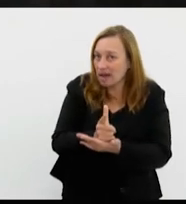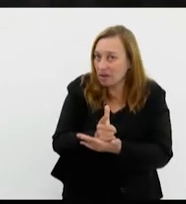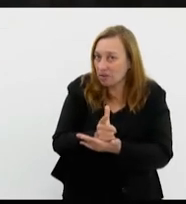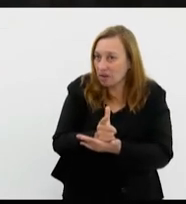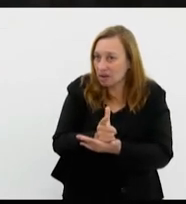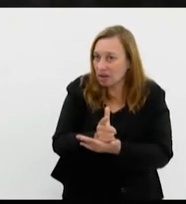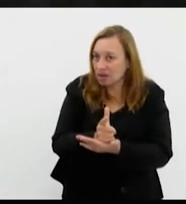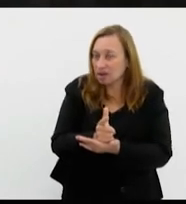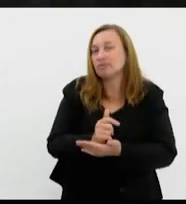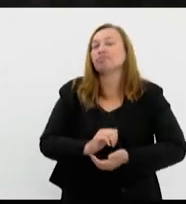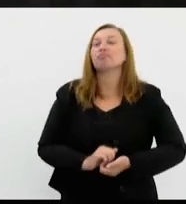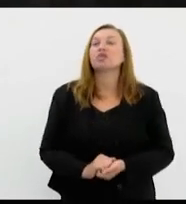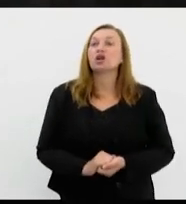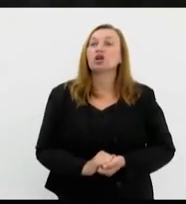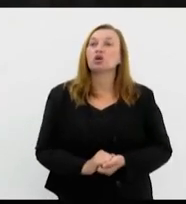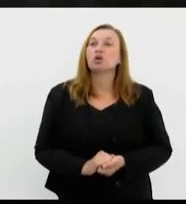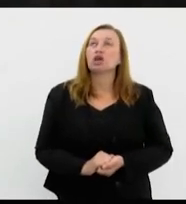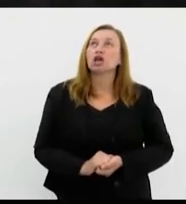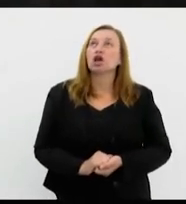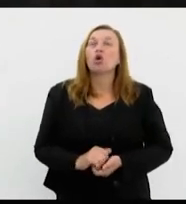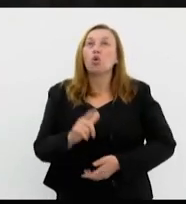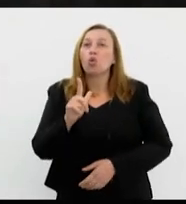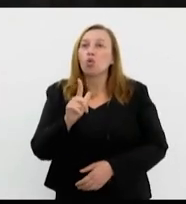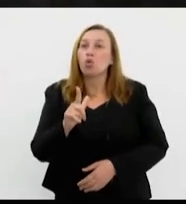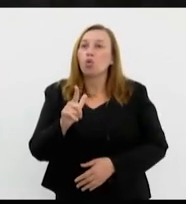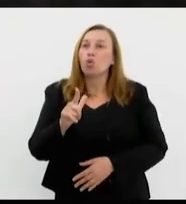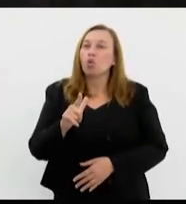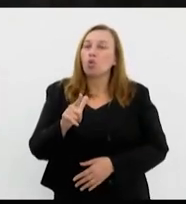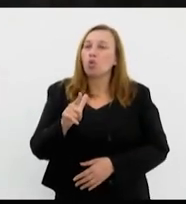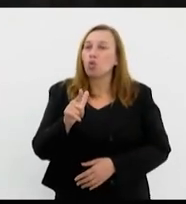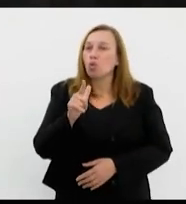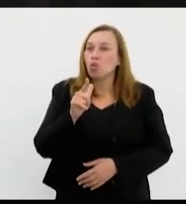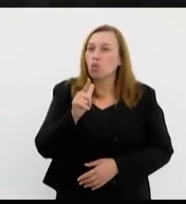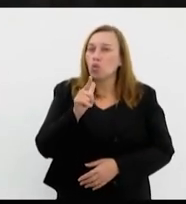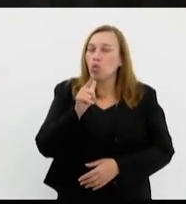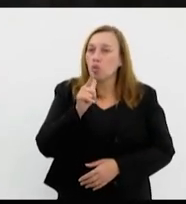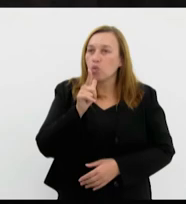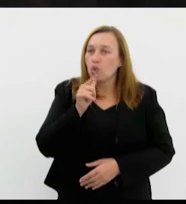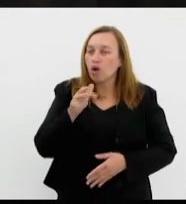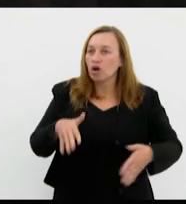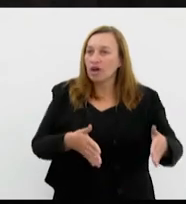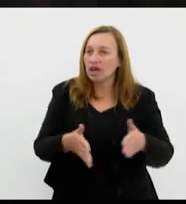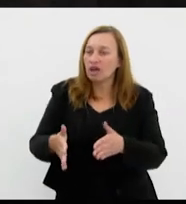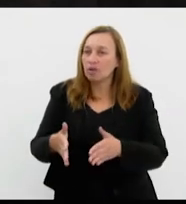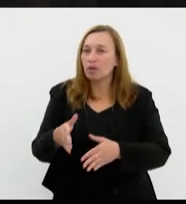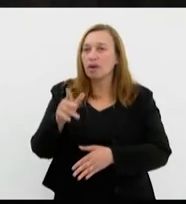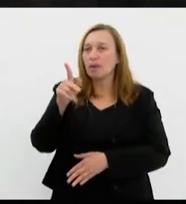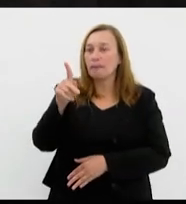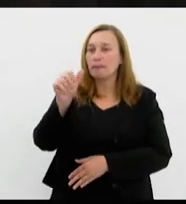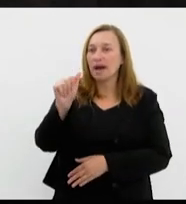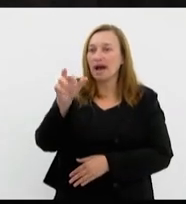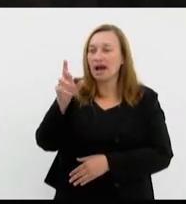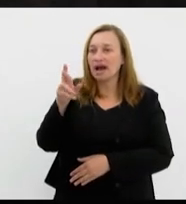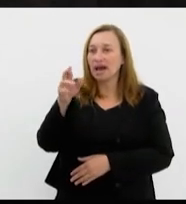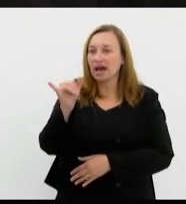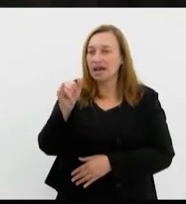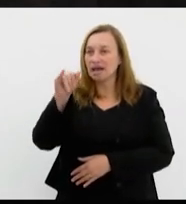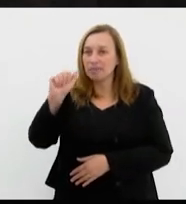água, o Rio Paraíba do Sul não está com a demanda necessária. Eu já vi culpar